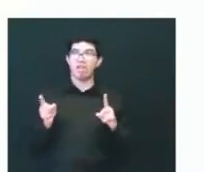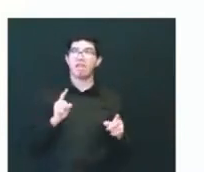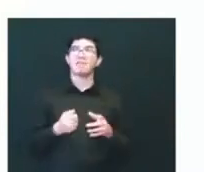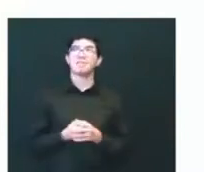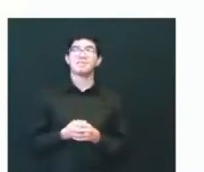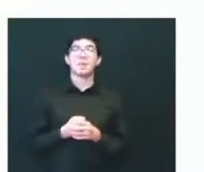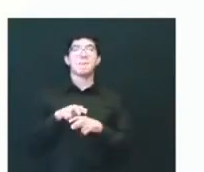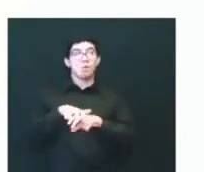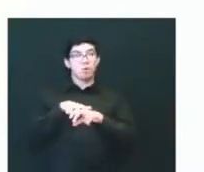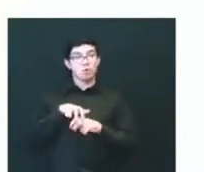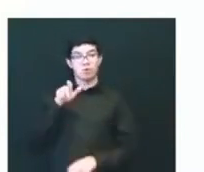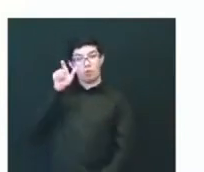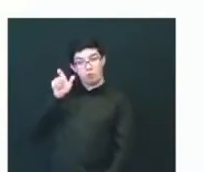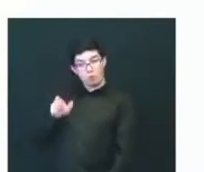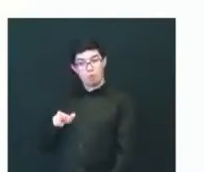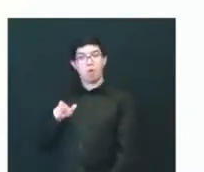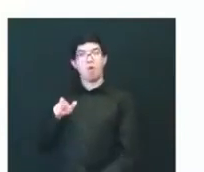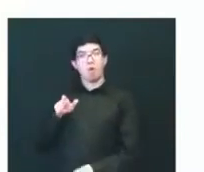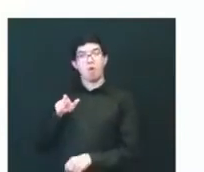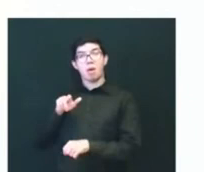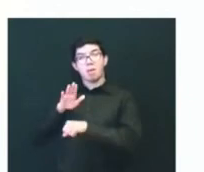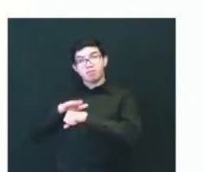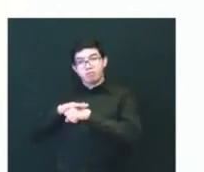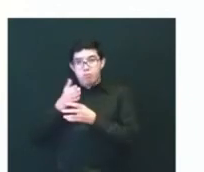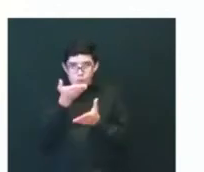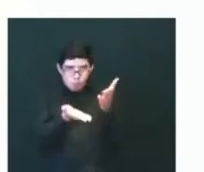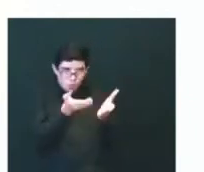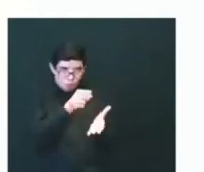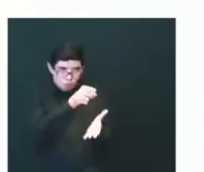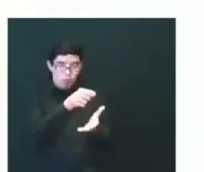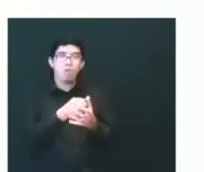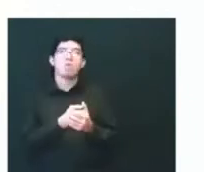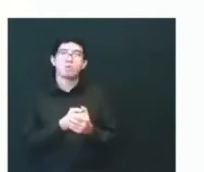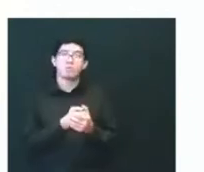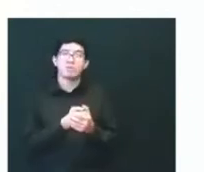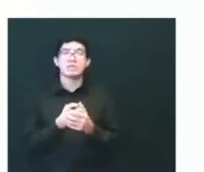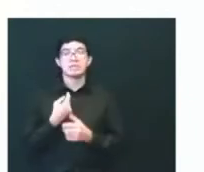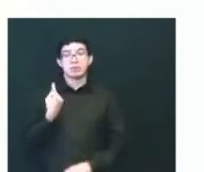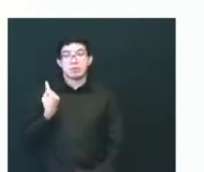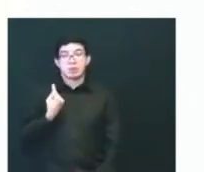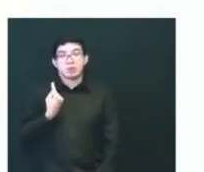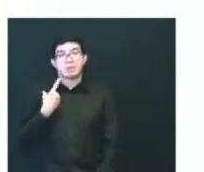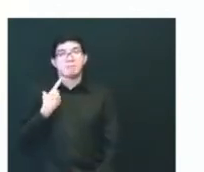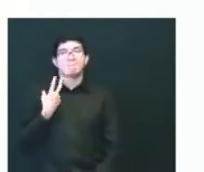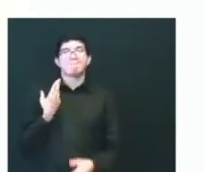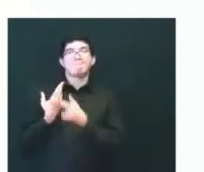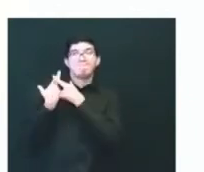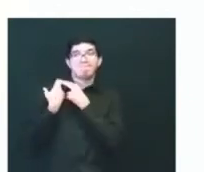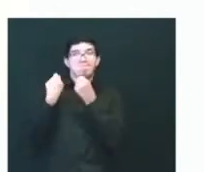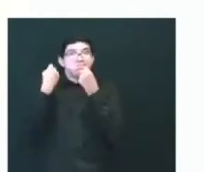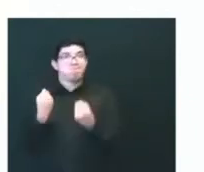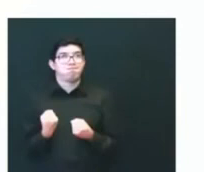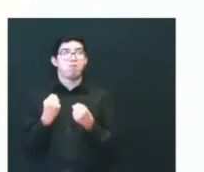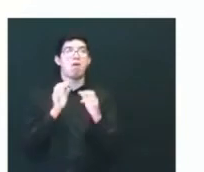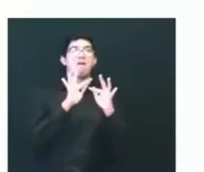é o cuidador sabe que, muitas vezes, ele é sozinho. Muitas vezes, a sobrecarga da família fica só